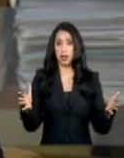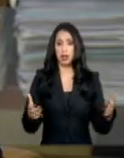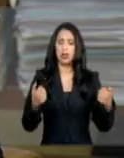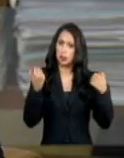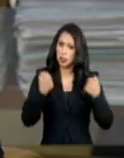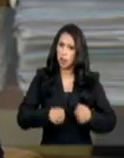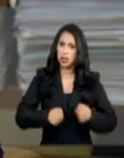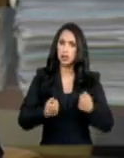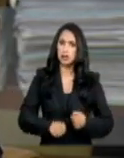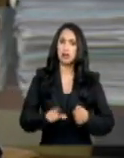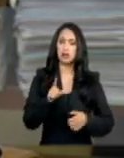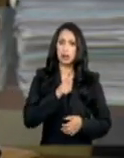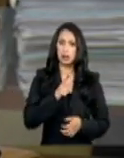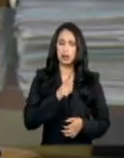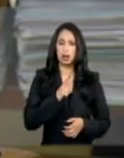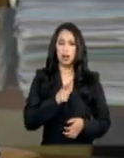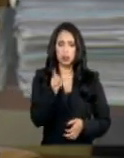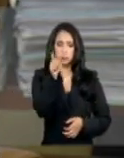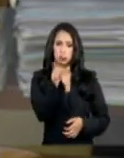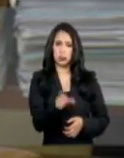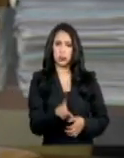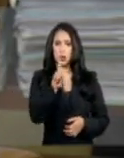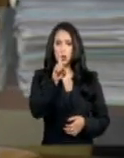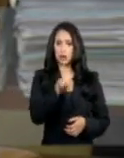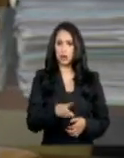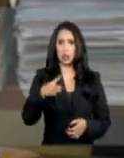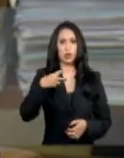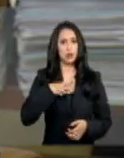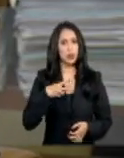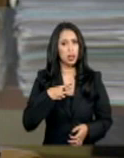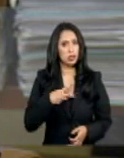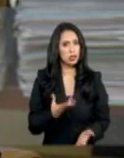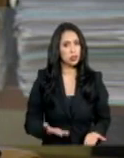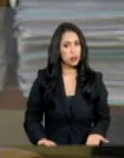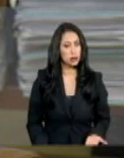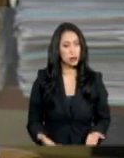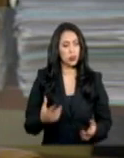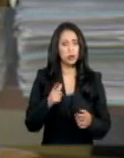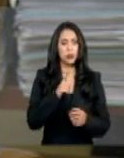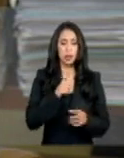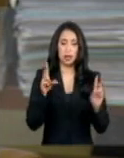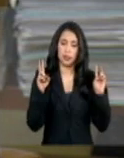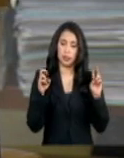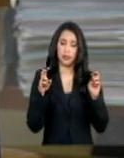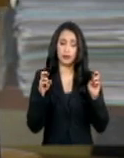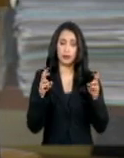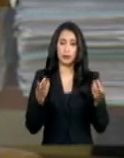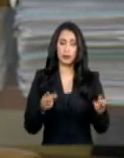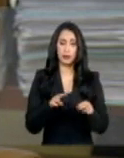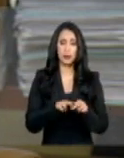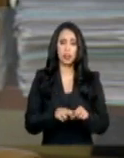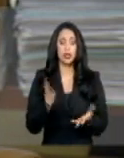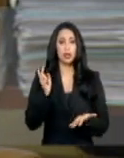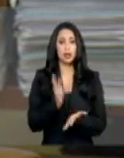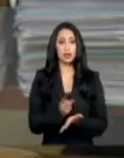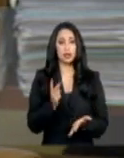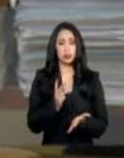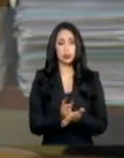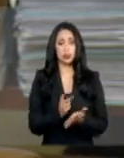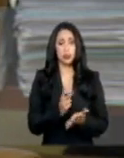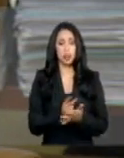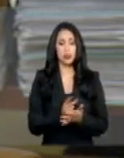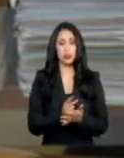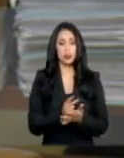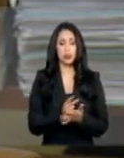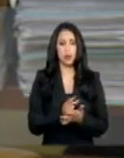garantia de inviolabilidade da esfera de privacidade que o sérgio deixa é a sons por isso mesmo a transposição